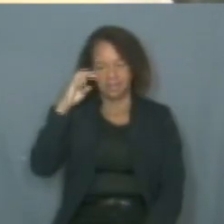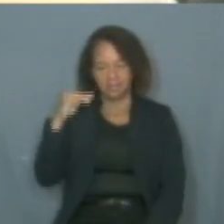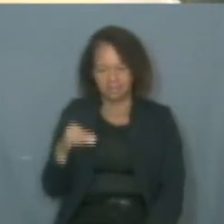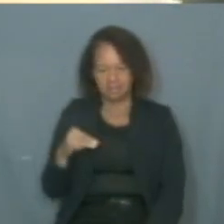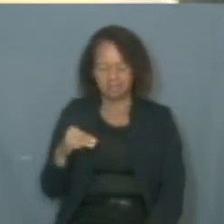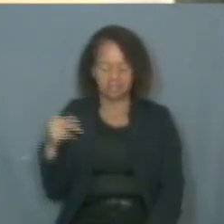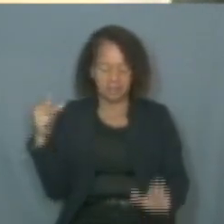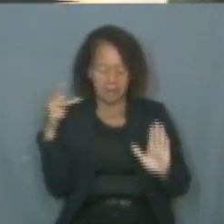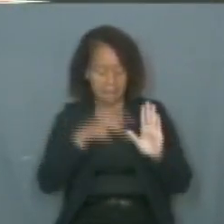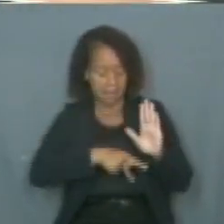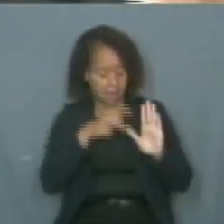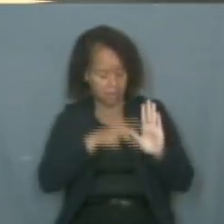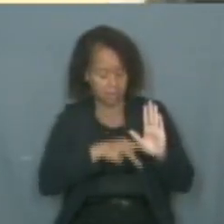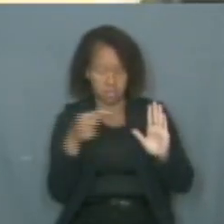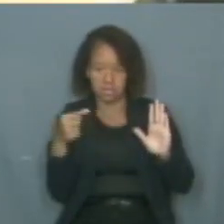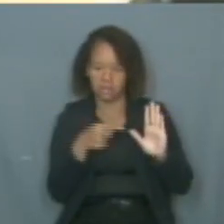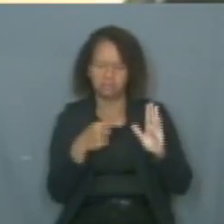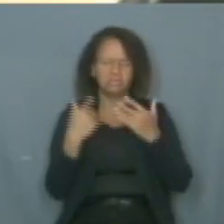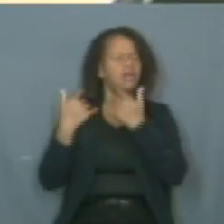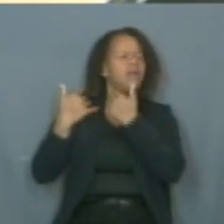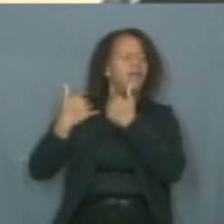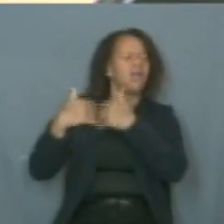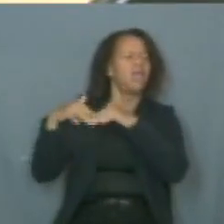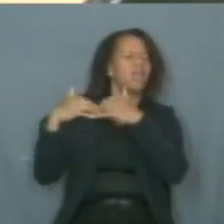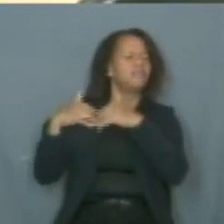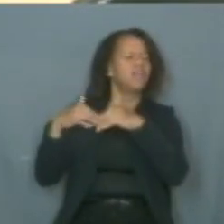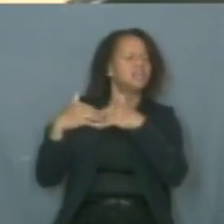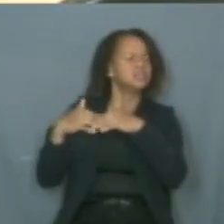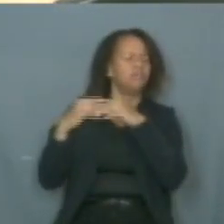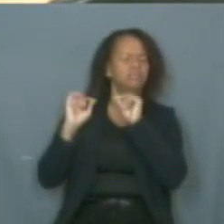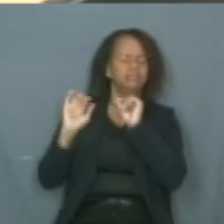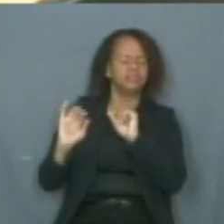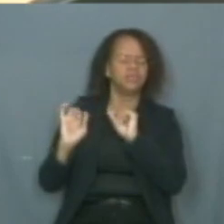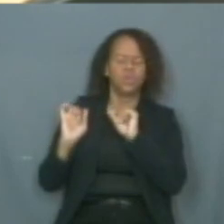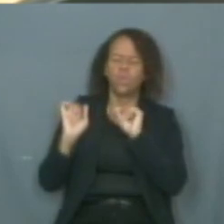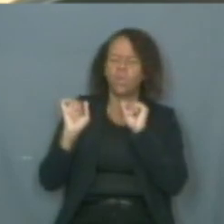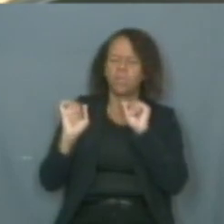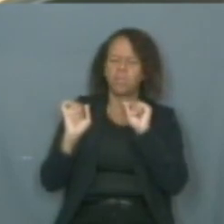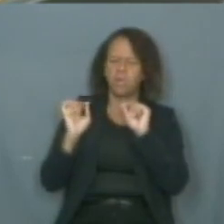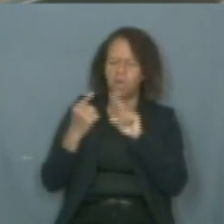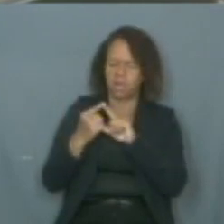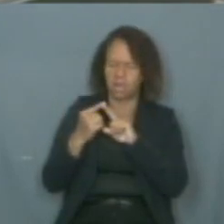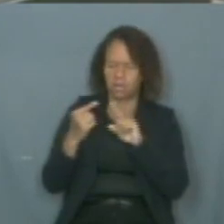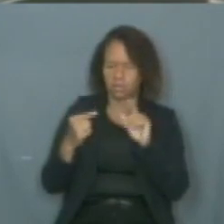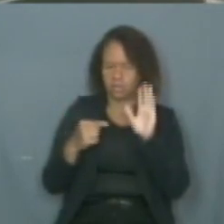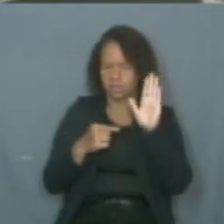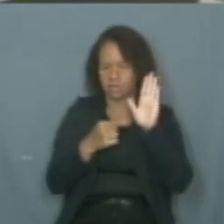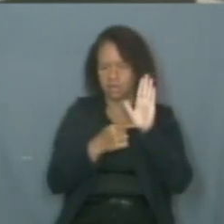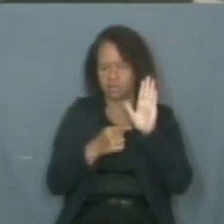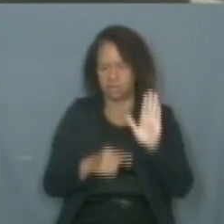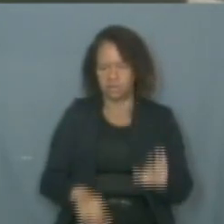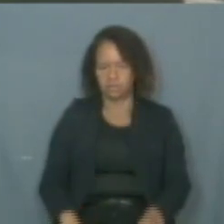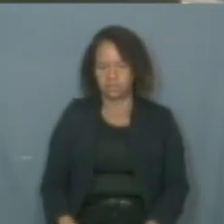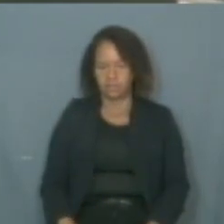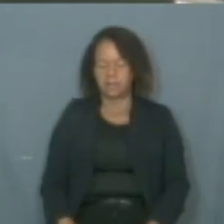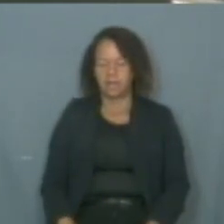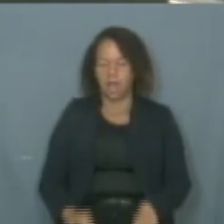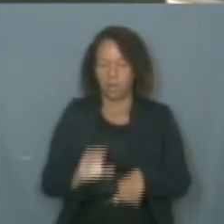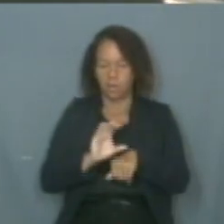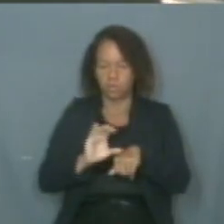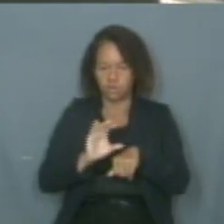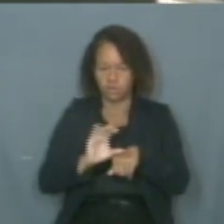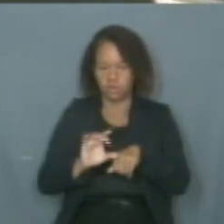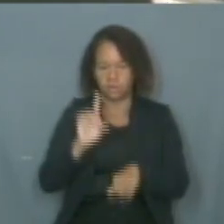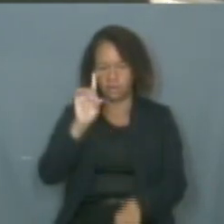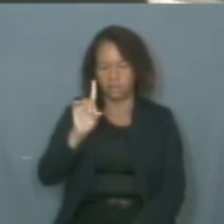projeto e fica a reflexão, até que ponto a gente chegou. Porque eu trouxe aqui hoje a Constituição Federal